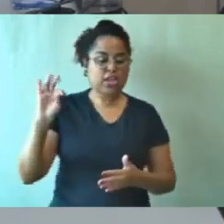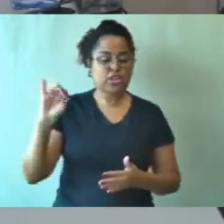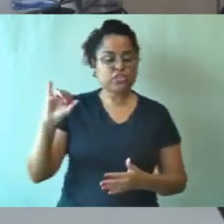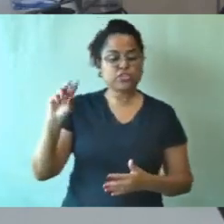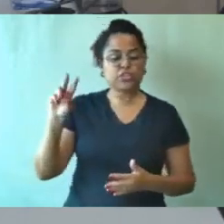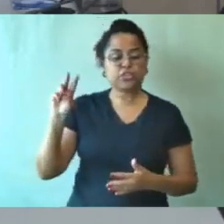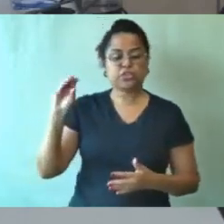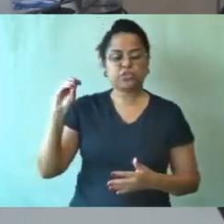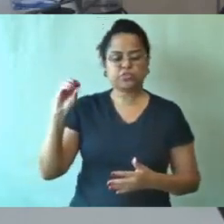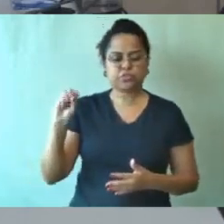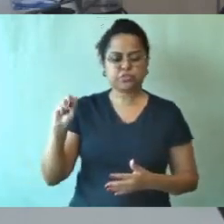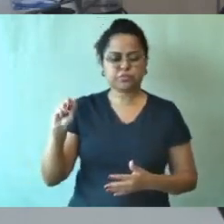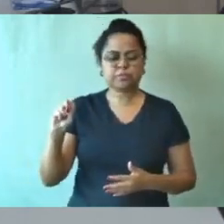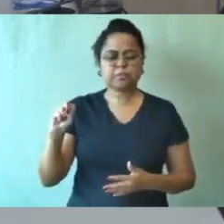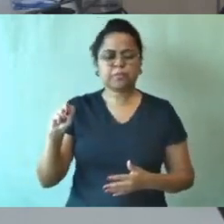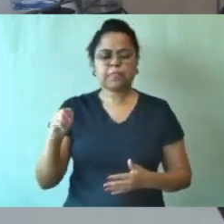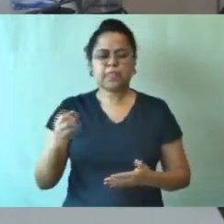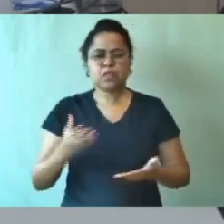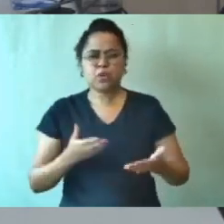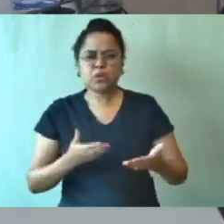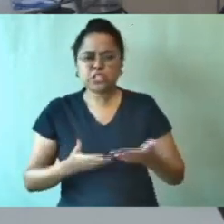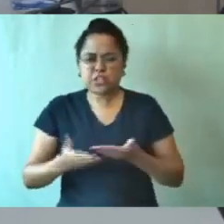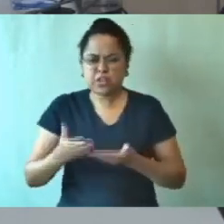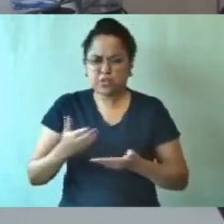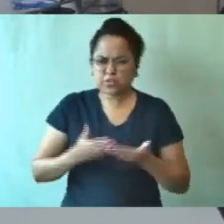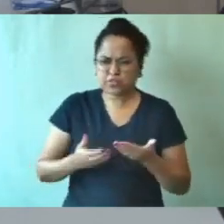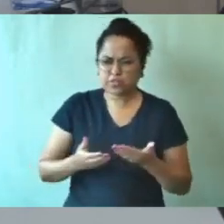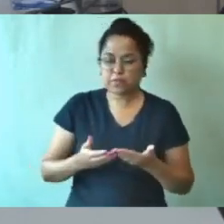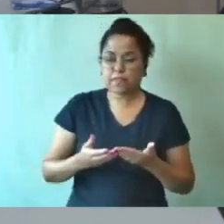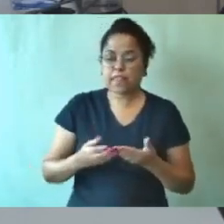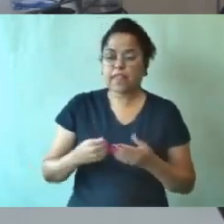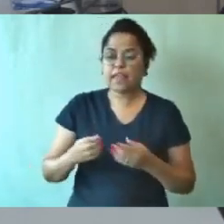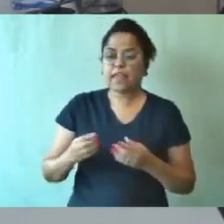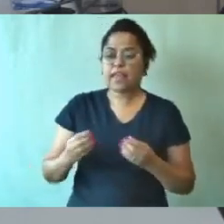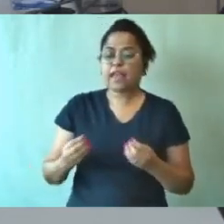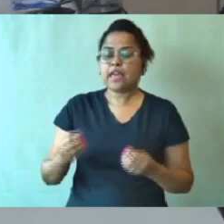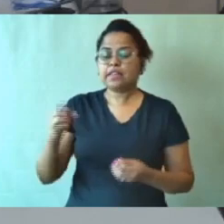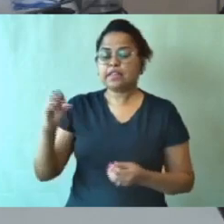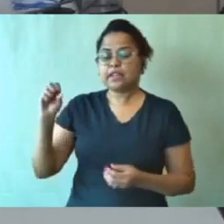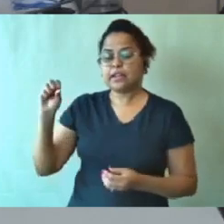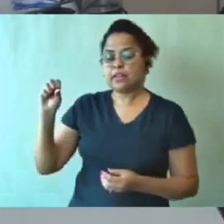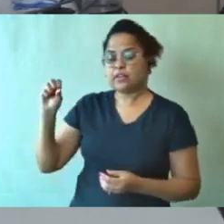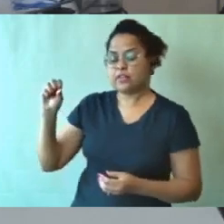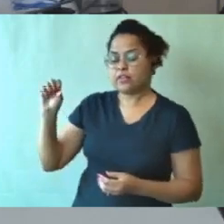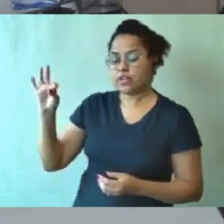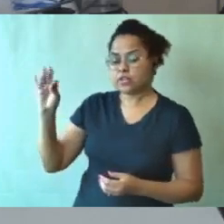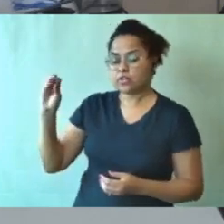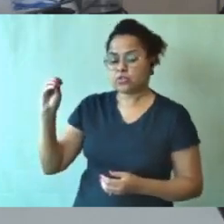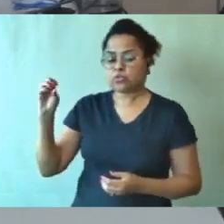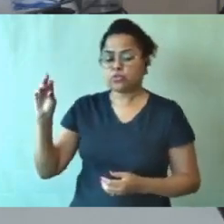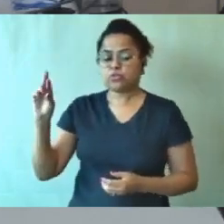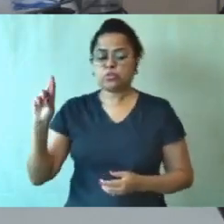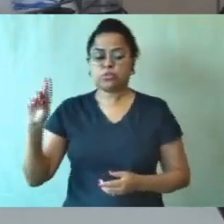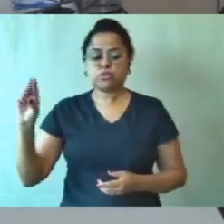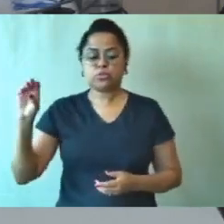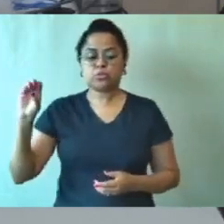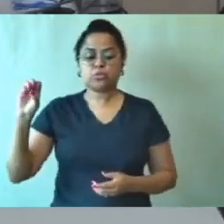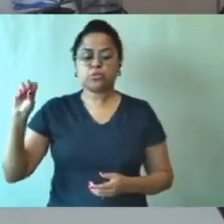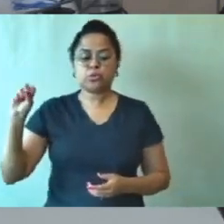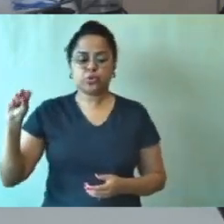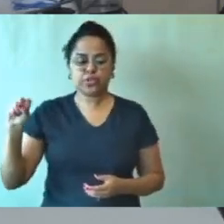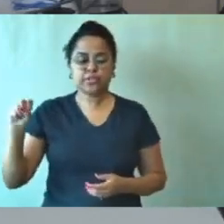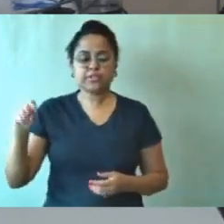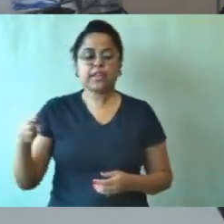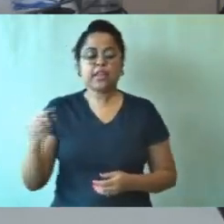CPI que toda essa negociação de ativos foi feita entre a Aviação Torres e a SM Transporte. Como que foi feita essa negociação e a